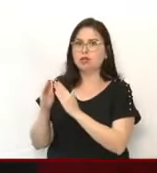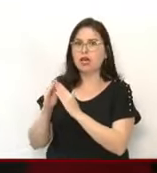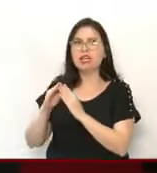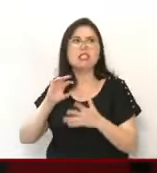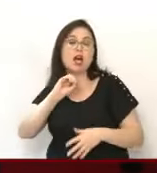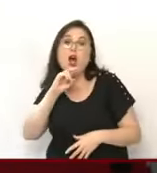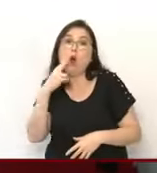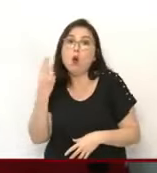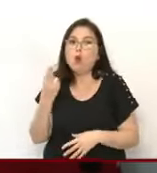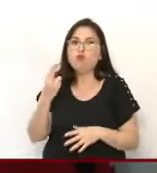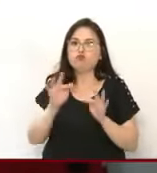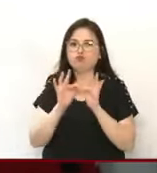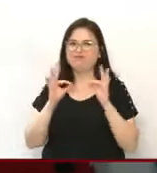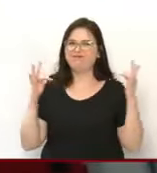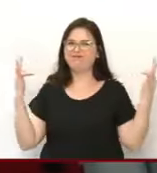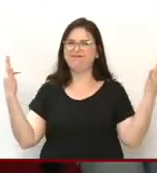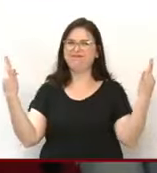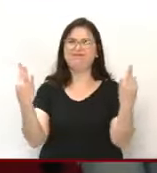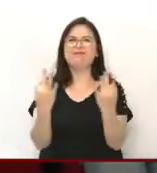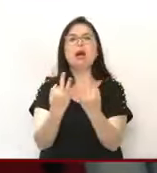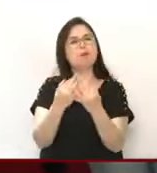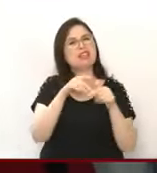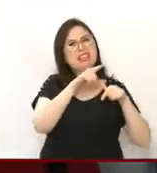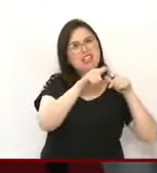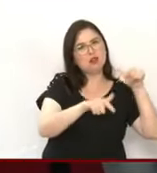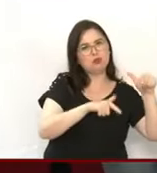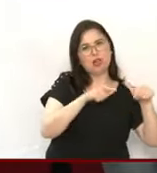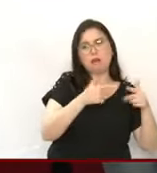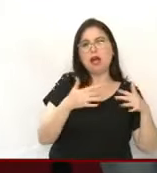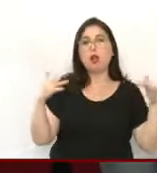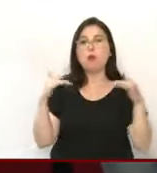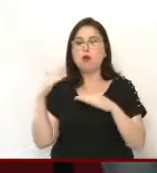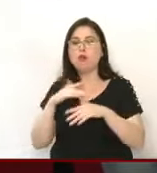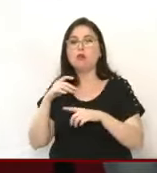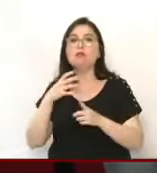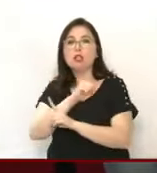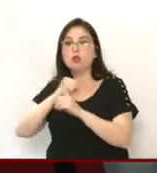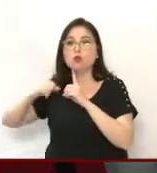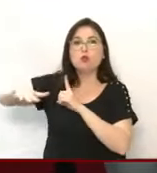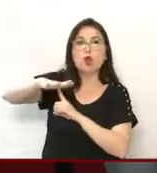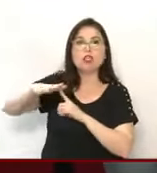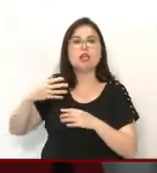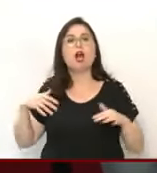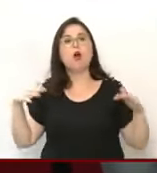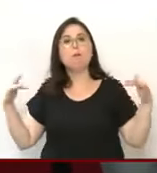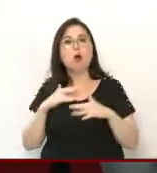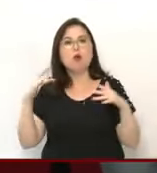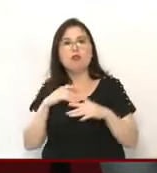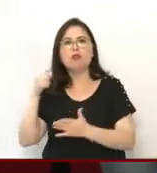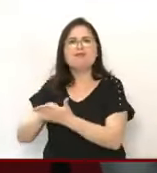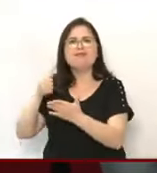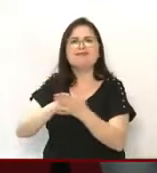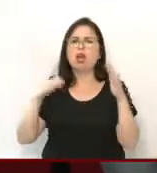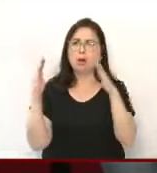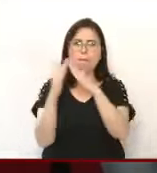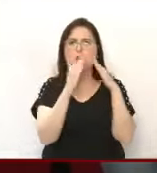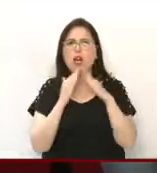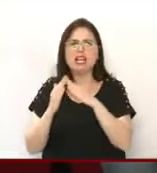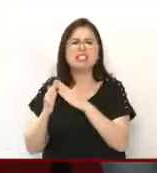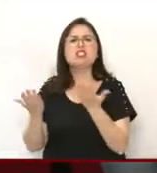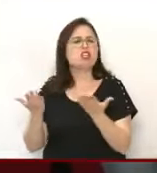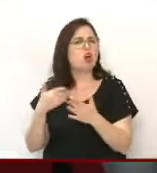sua família expandida, seja ele no movimento social, no movimento moradia, no movimento por saúde, qualquer coisa que você queira